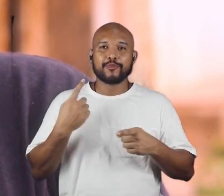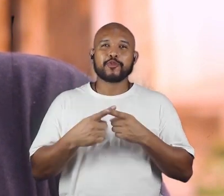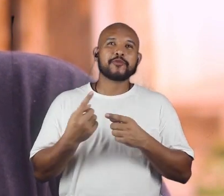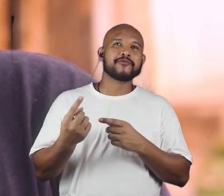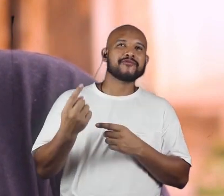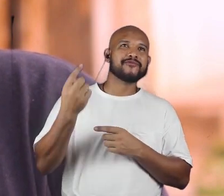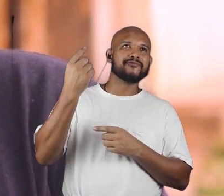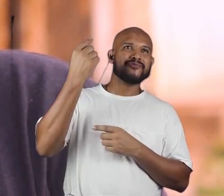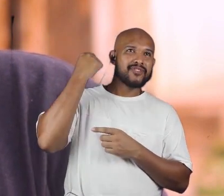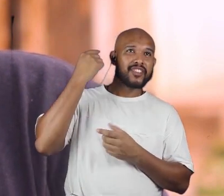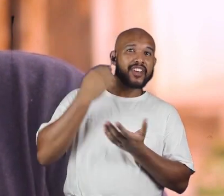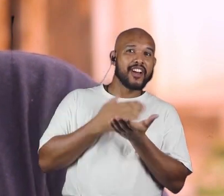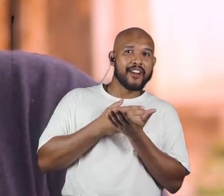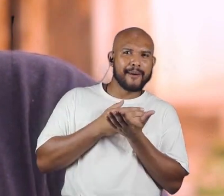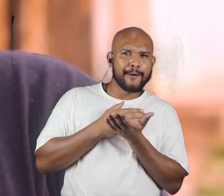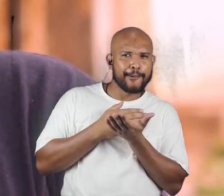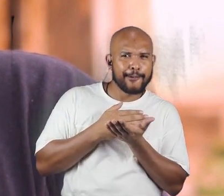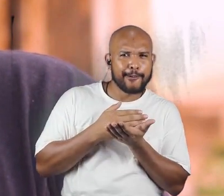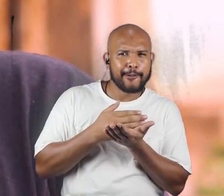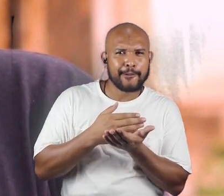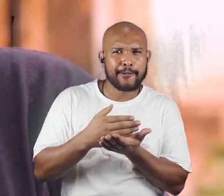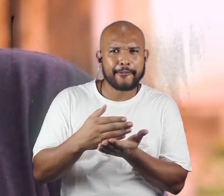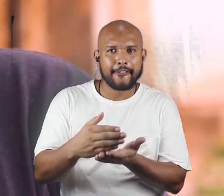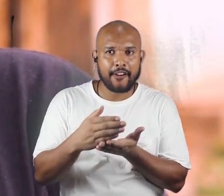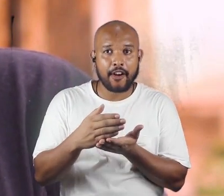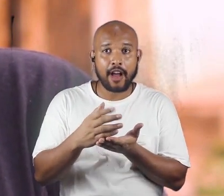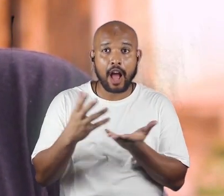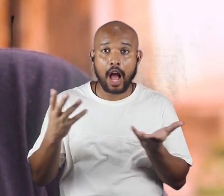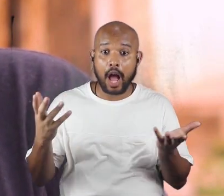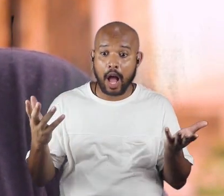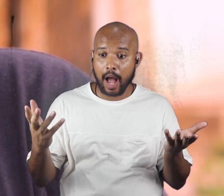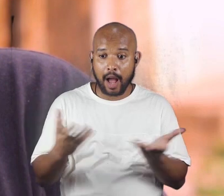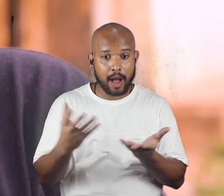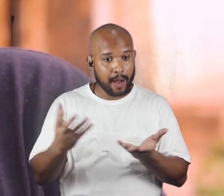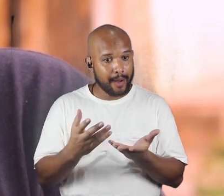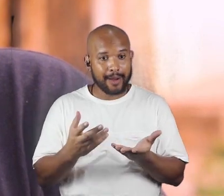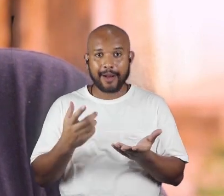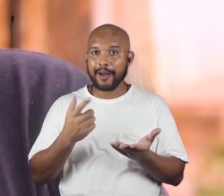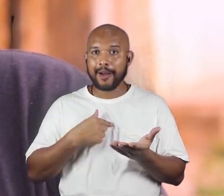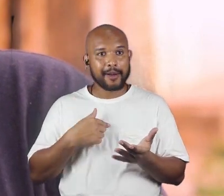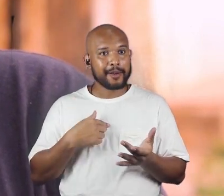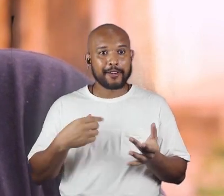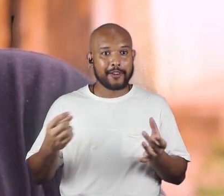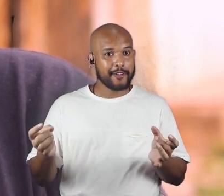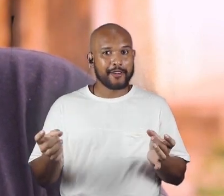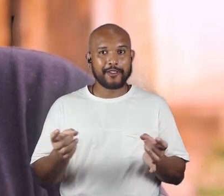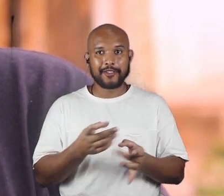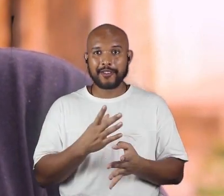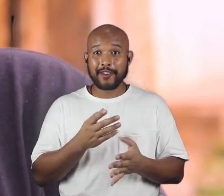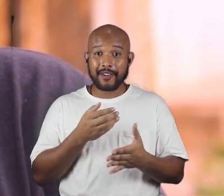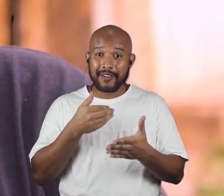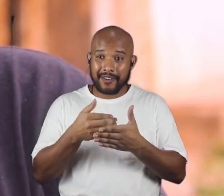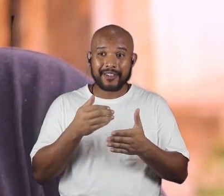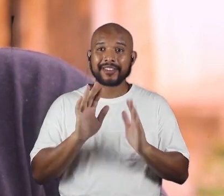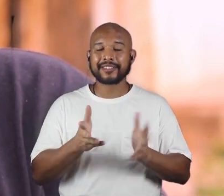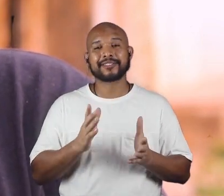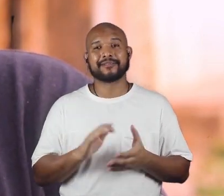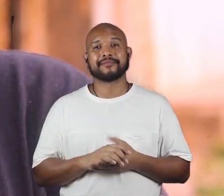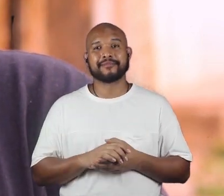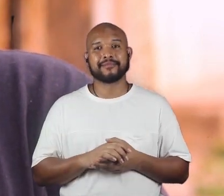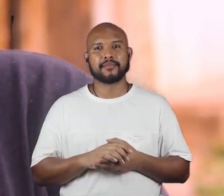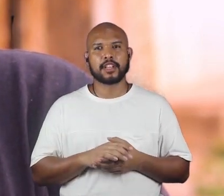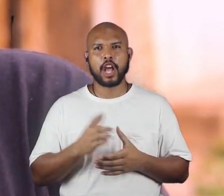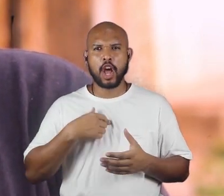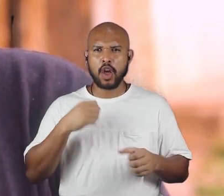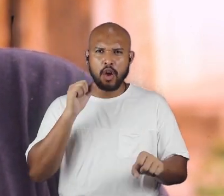comecei e eu vou terminar, né? De colocar, pensar isso na mente, na cabeça. Eu comecei lá atrás, agora eu estou